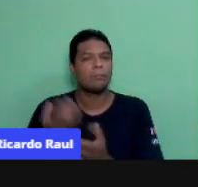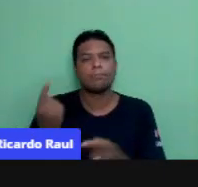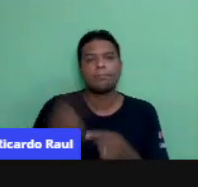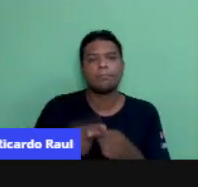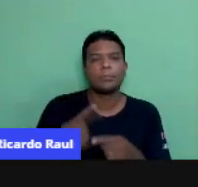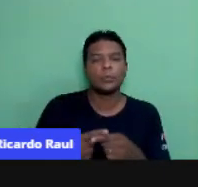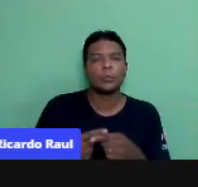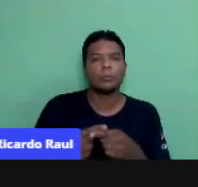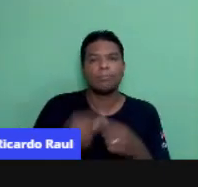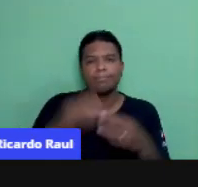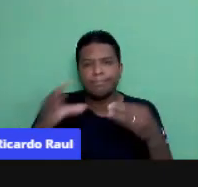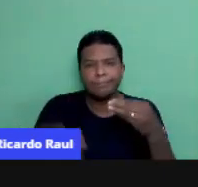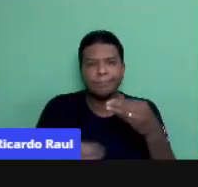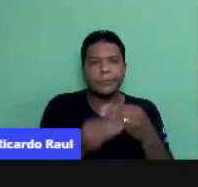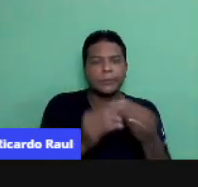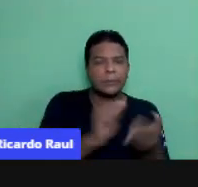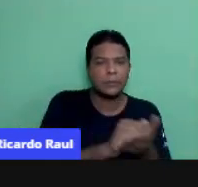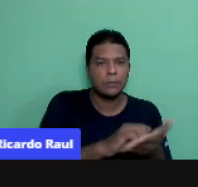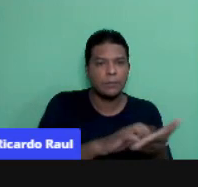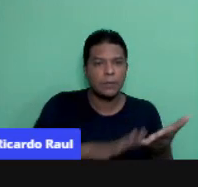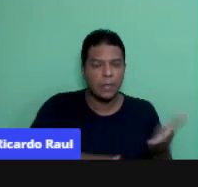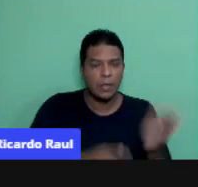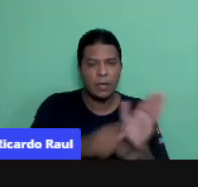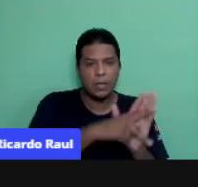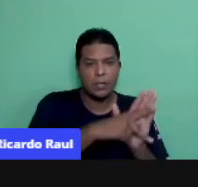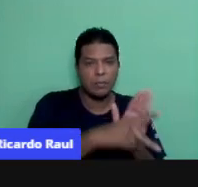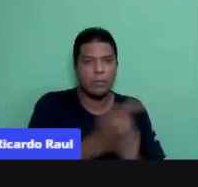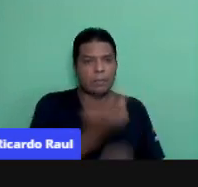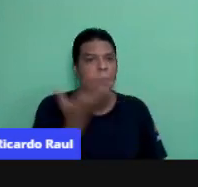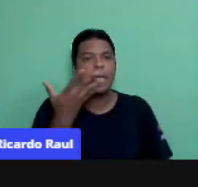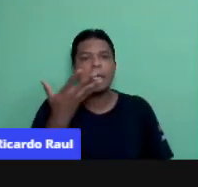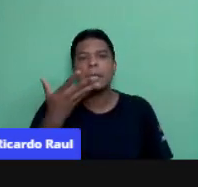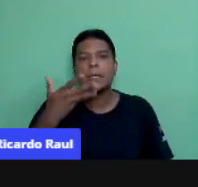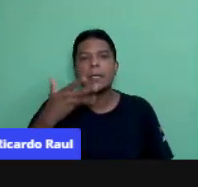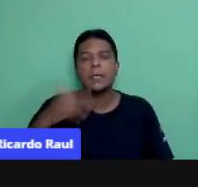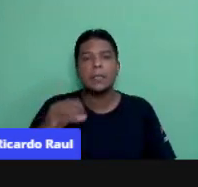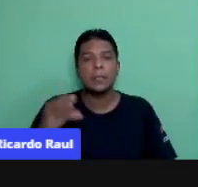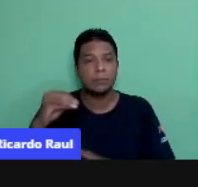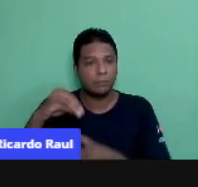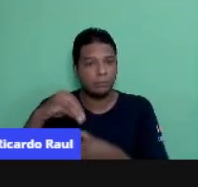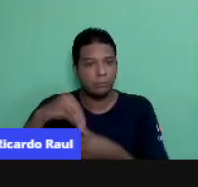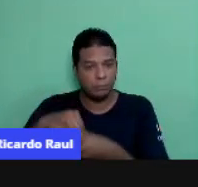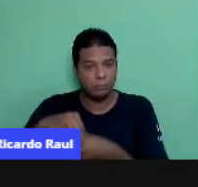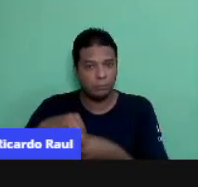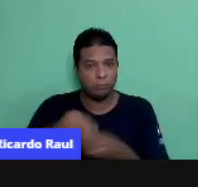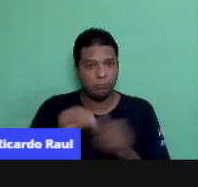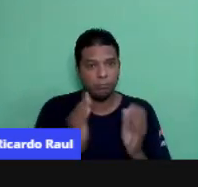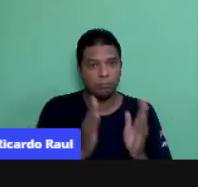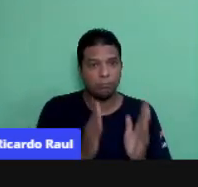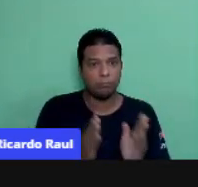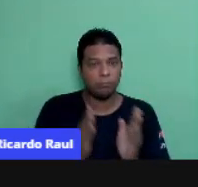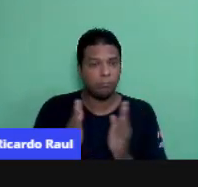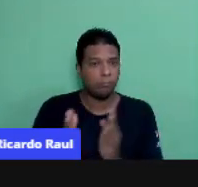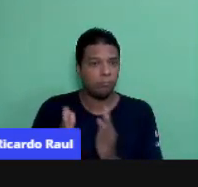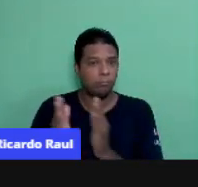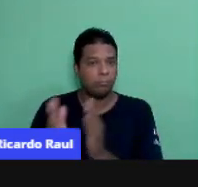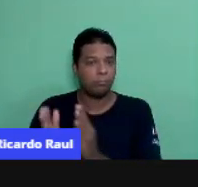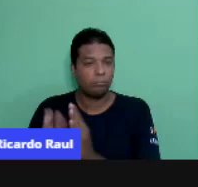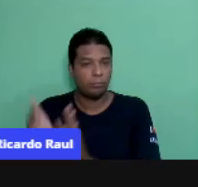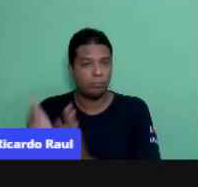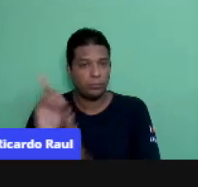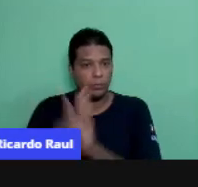coloquei aquela atividade específica para aquela criança? Dentro dos campos de experiência, dentro dos direitos